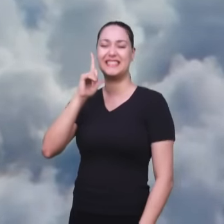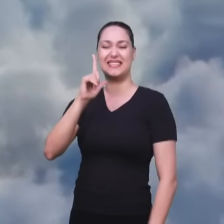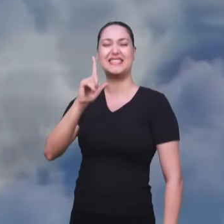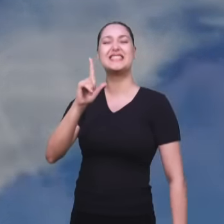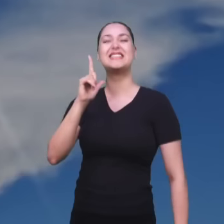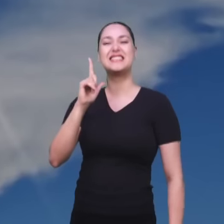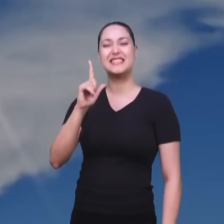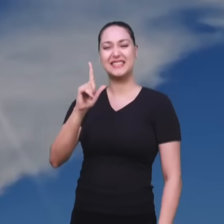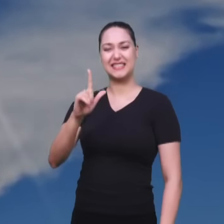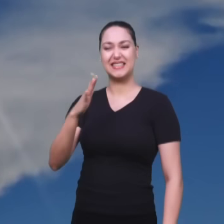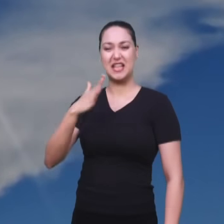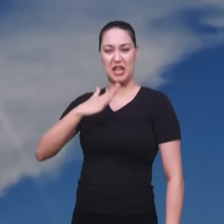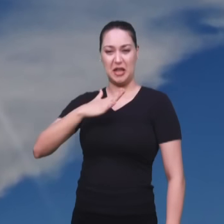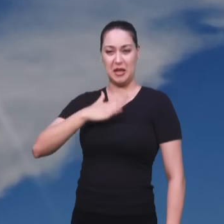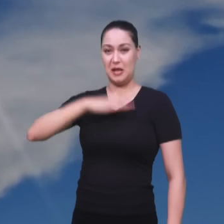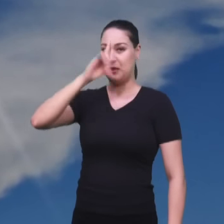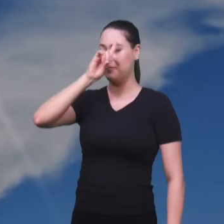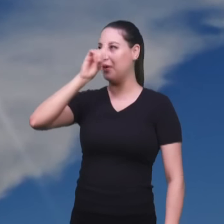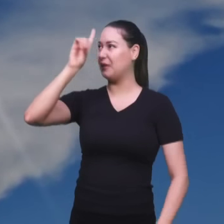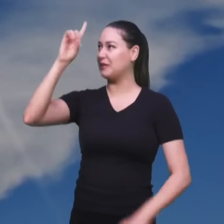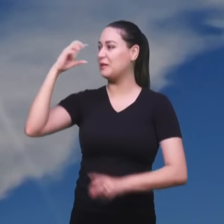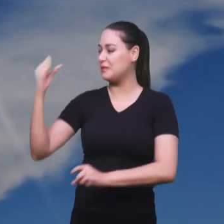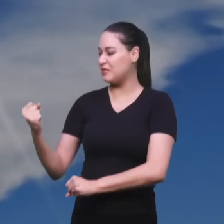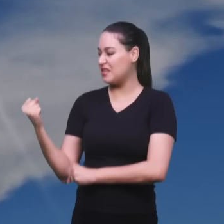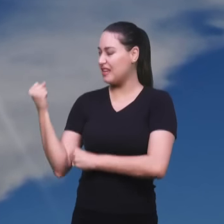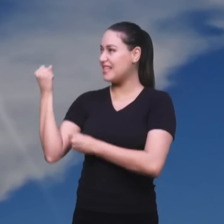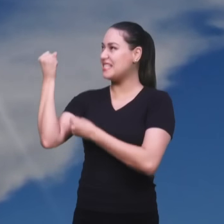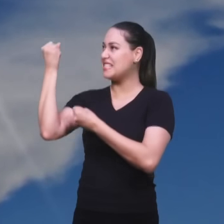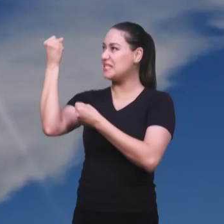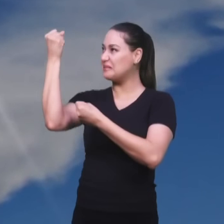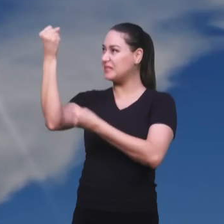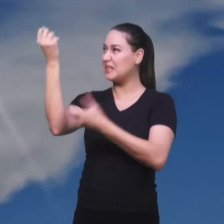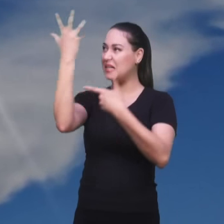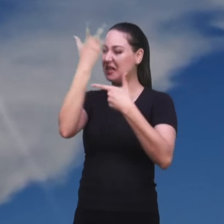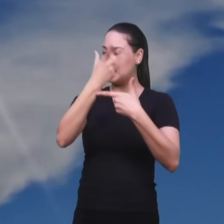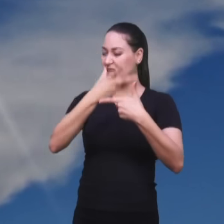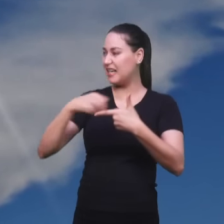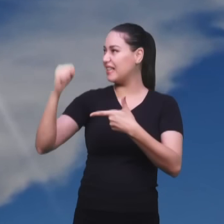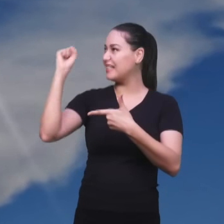Meu Deus Vem Se Batalha